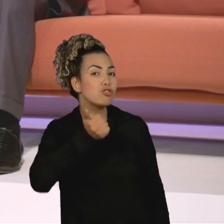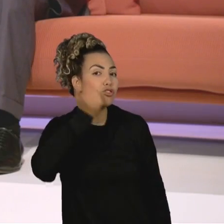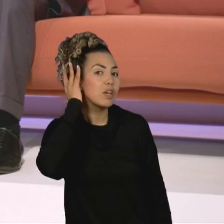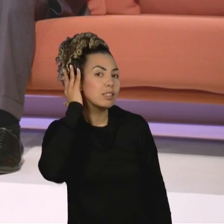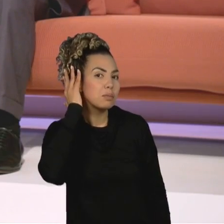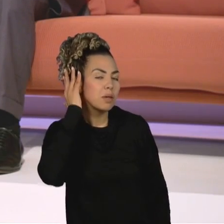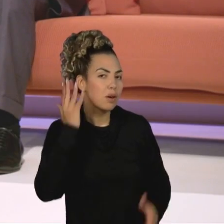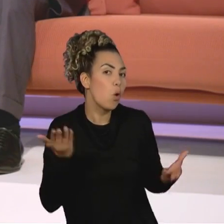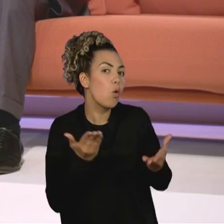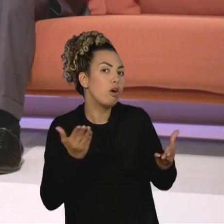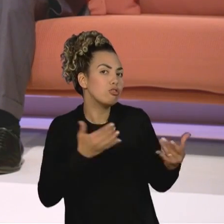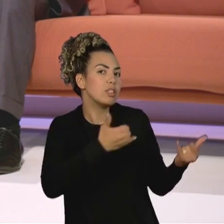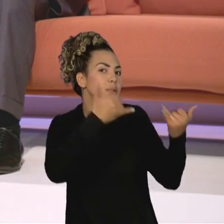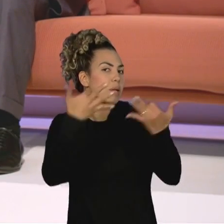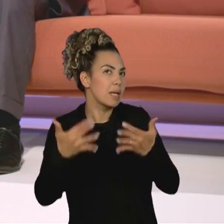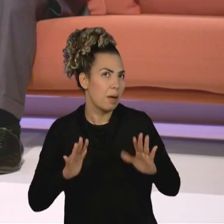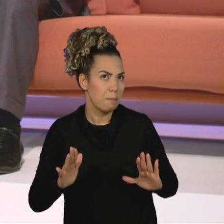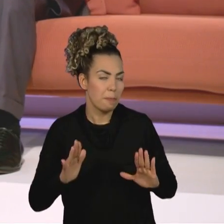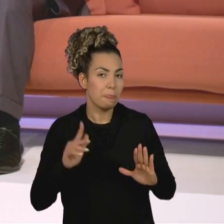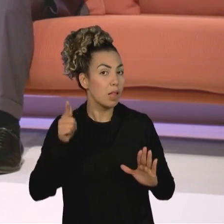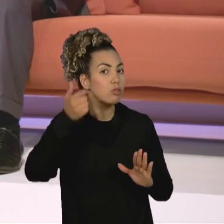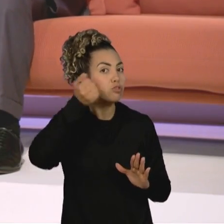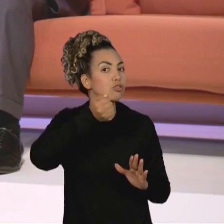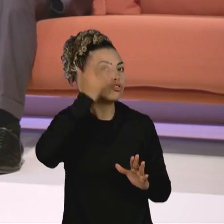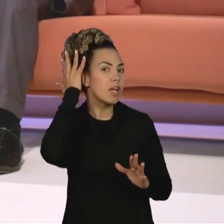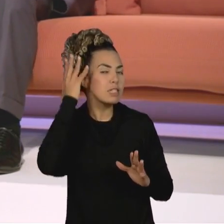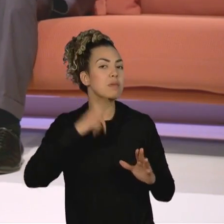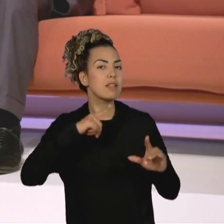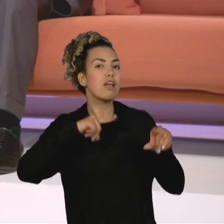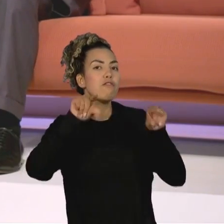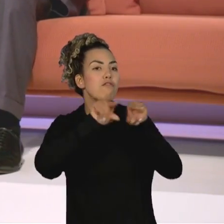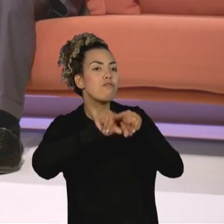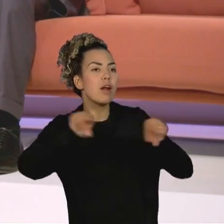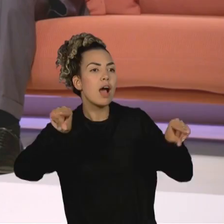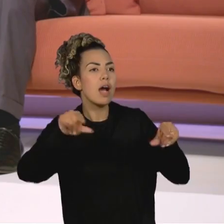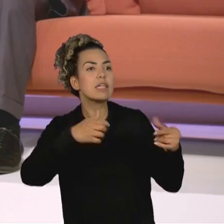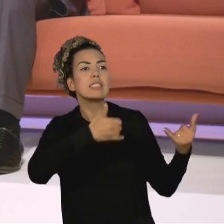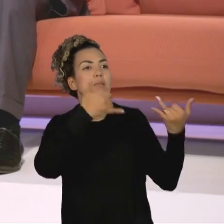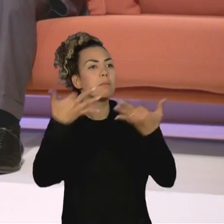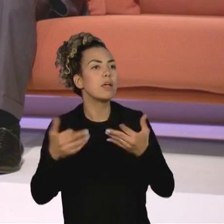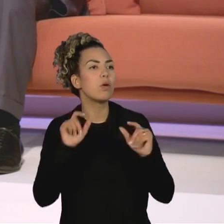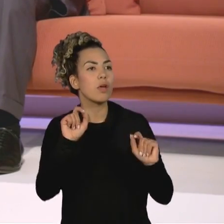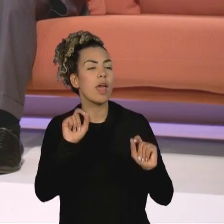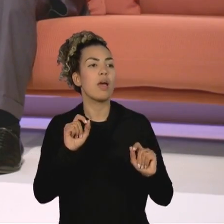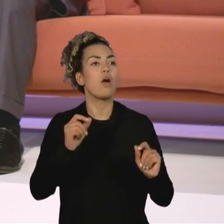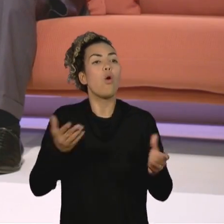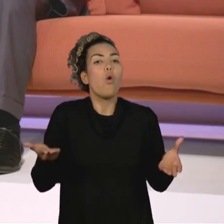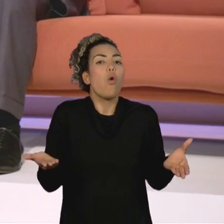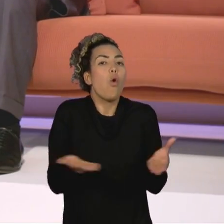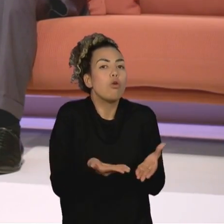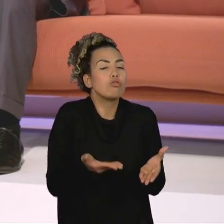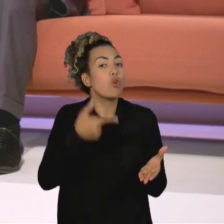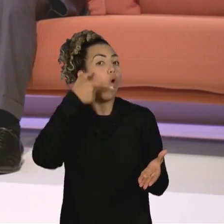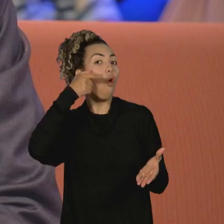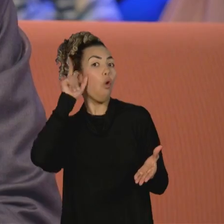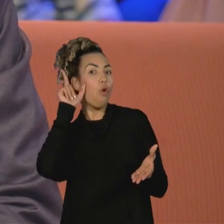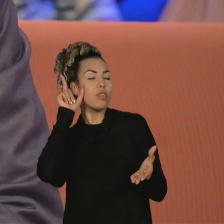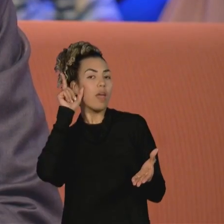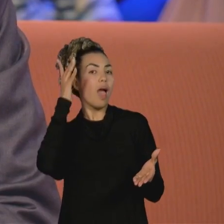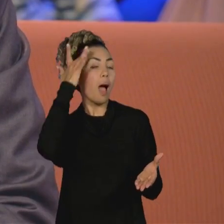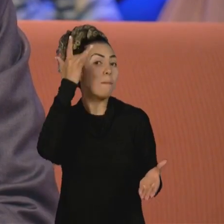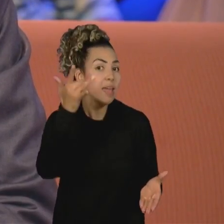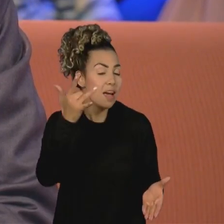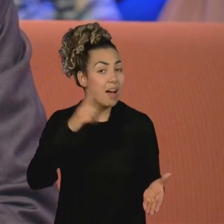hoje, ontem e amanhã. E amanhã, porque Shakespeare é pop. É pop. É